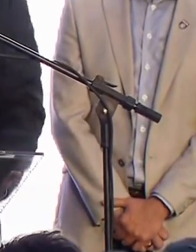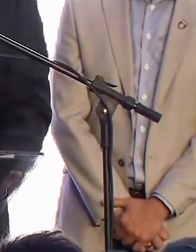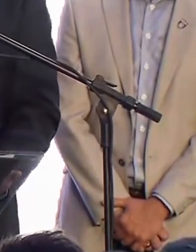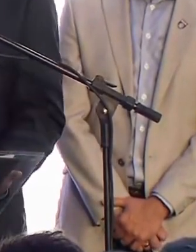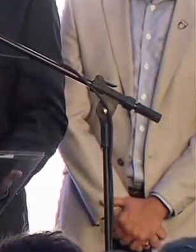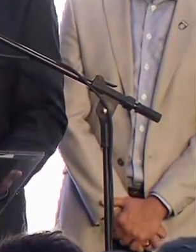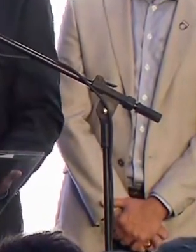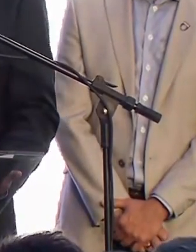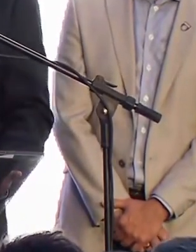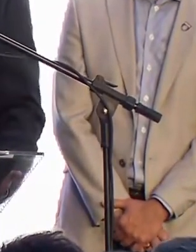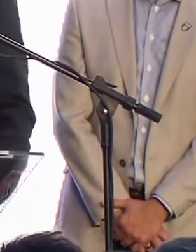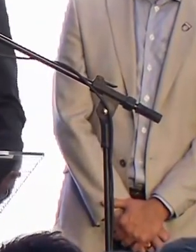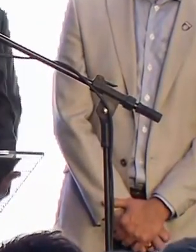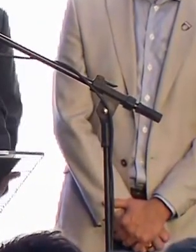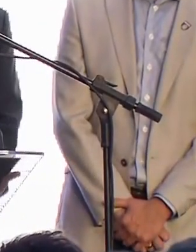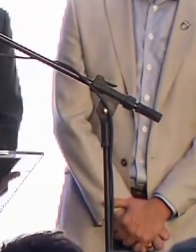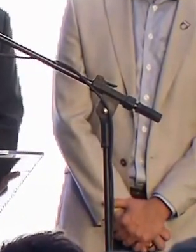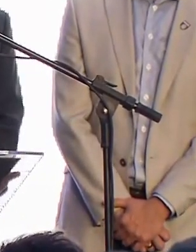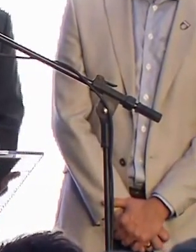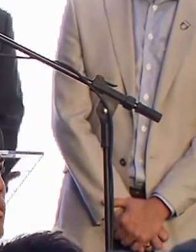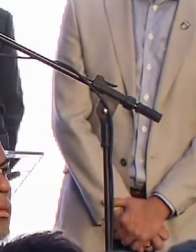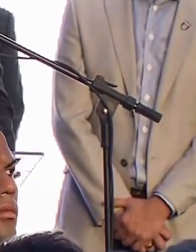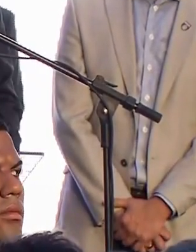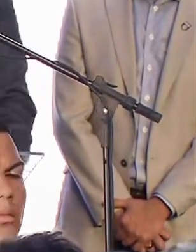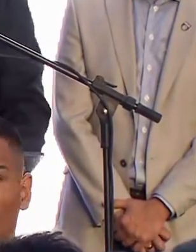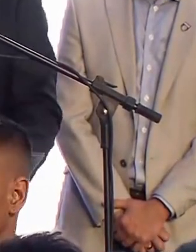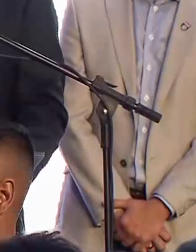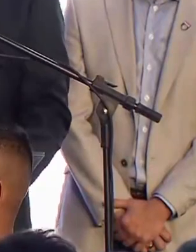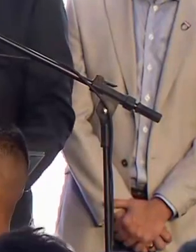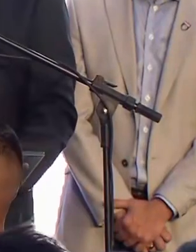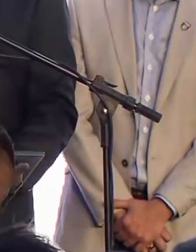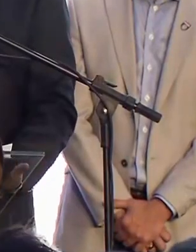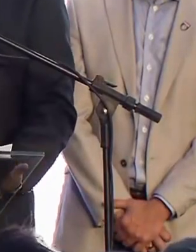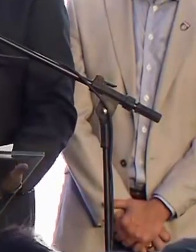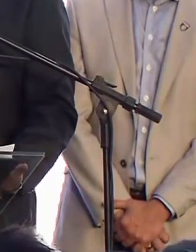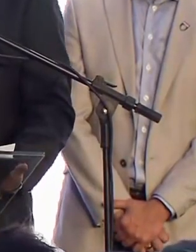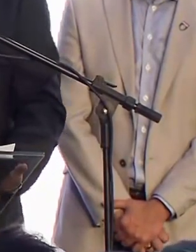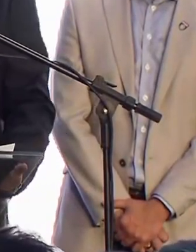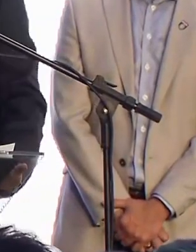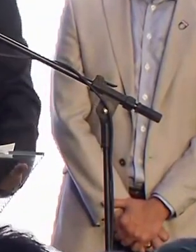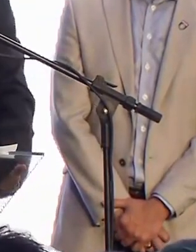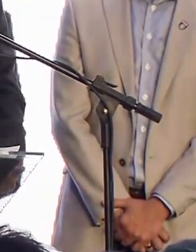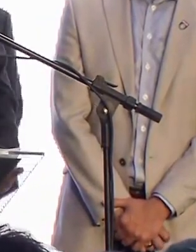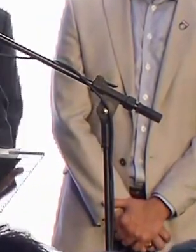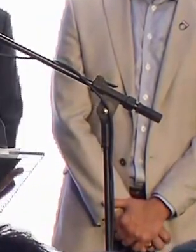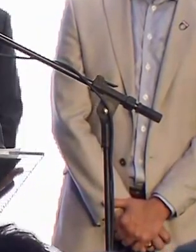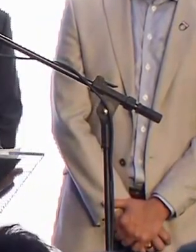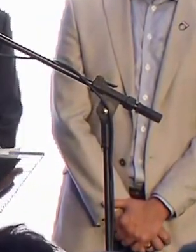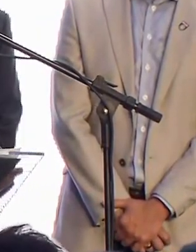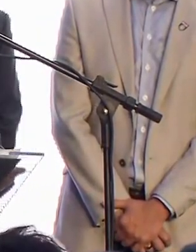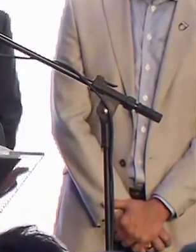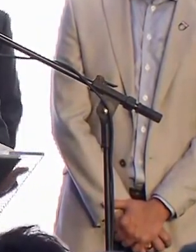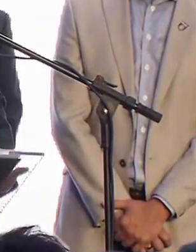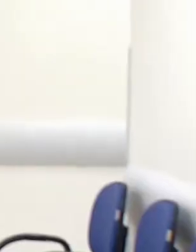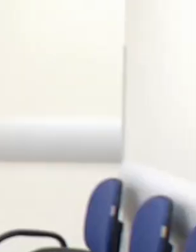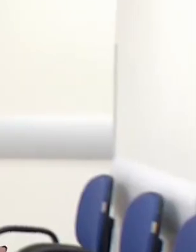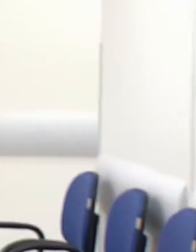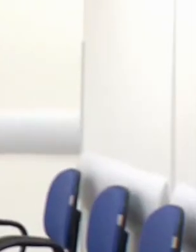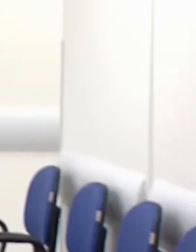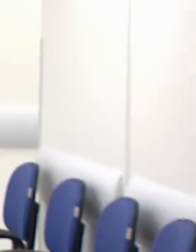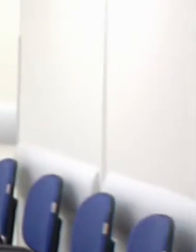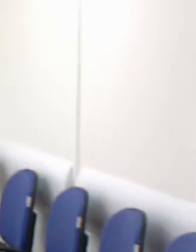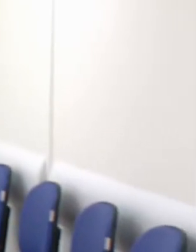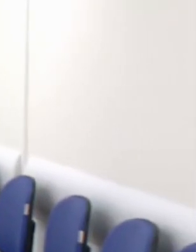que, em parte, a grande parte desse recurso vieram dessas emendas. Então, tivemos um pouquinho de participação.